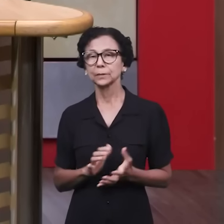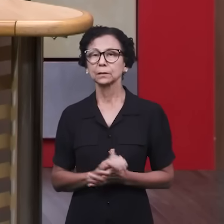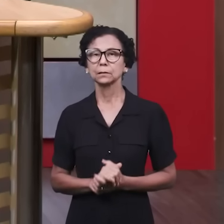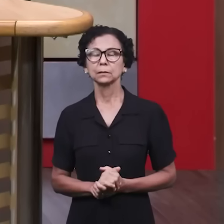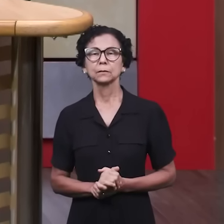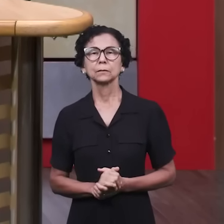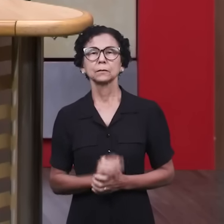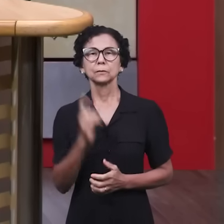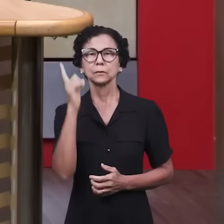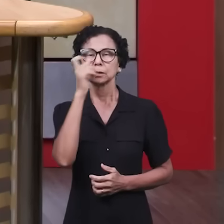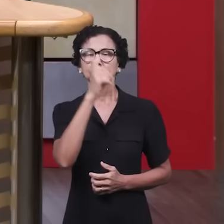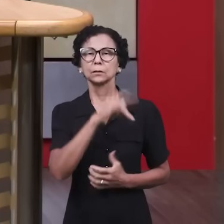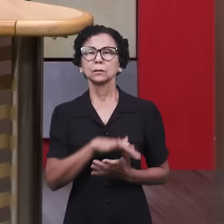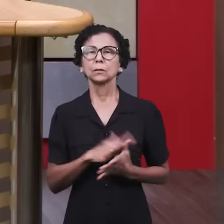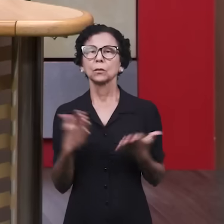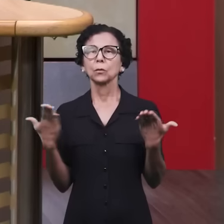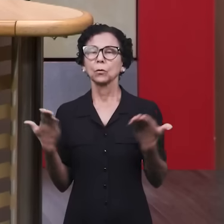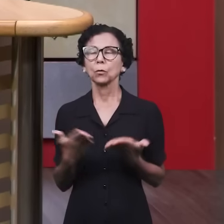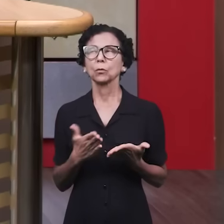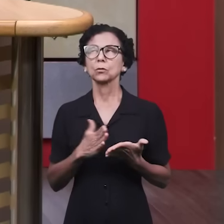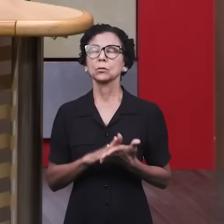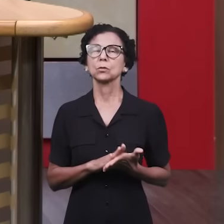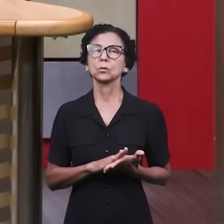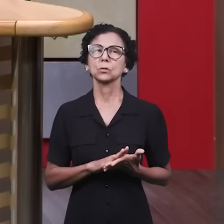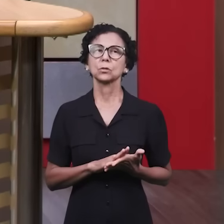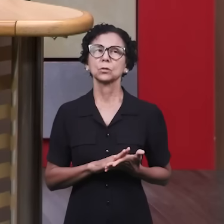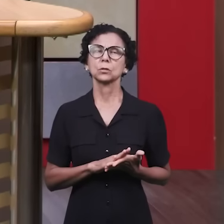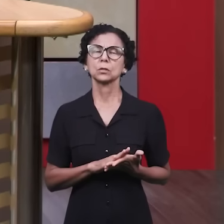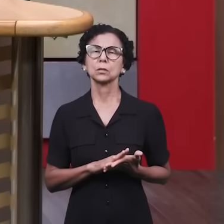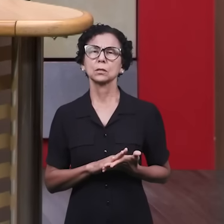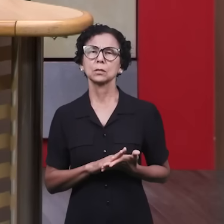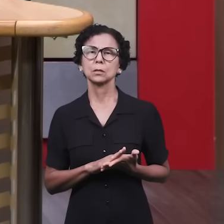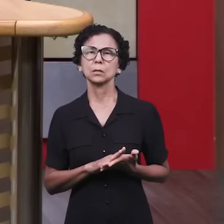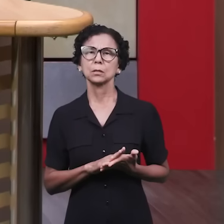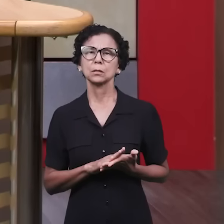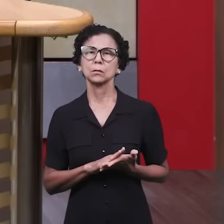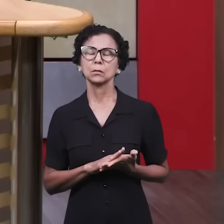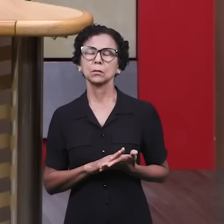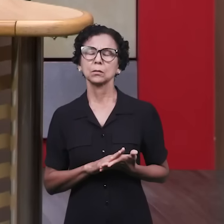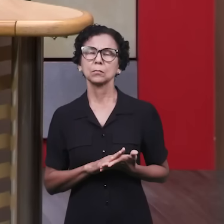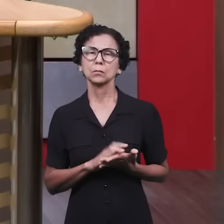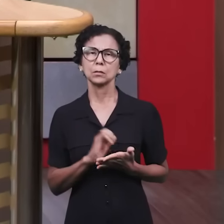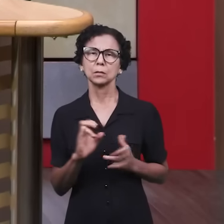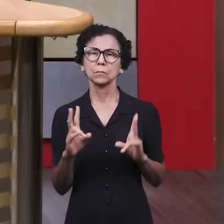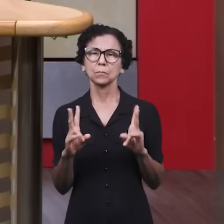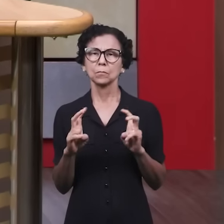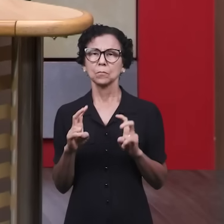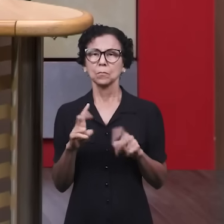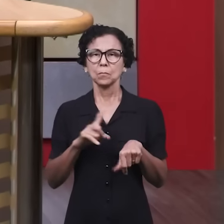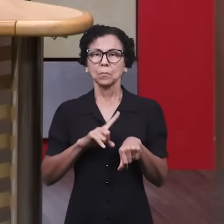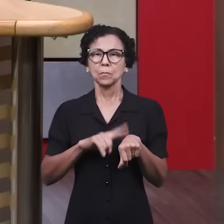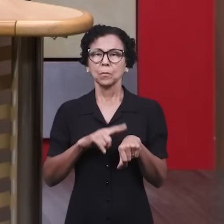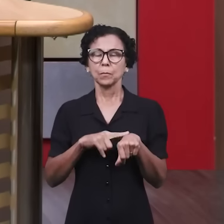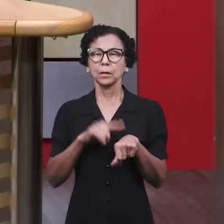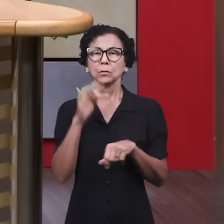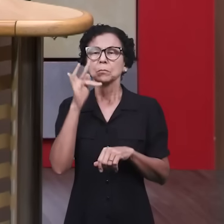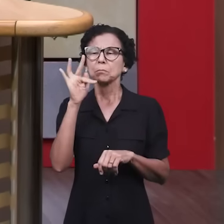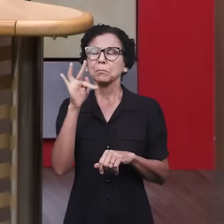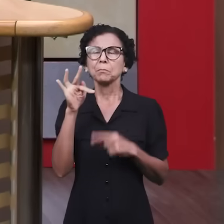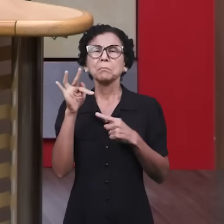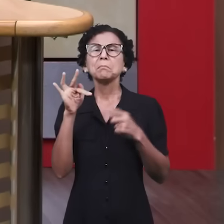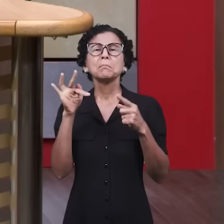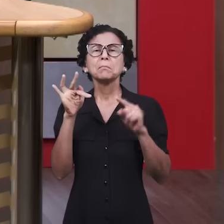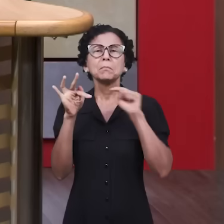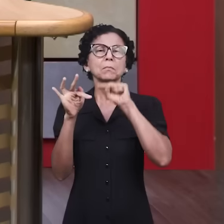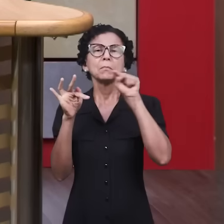momento do breve. Nós falamos momento do breve. Quando nós falamos momento do breve, esse momento